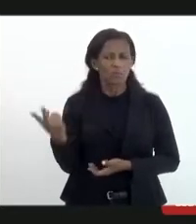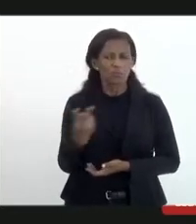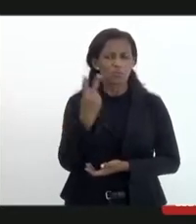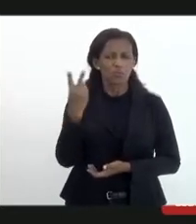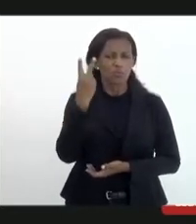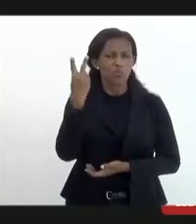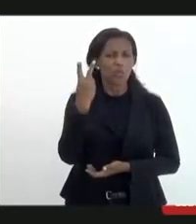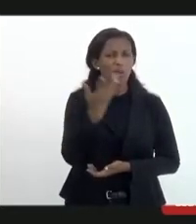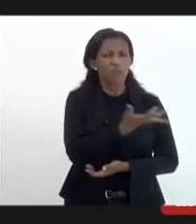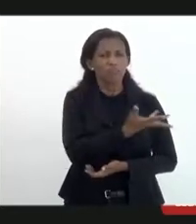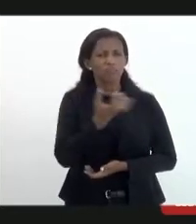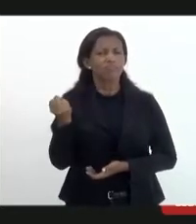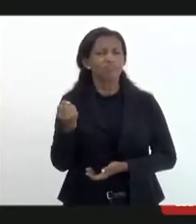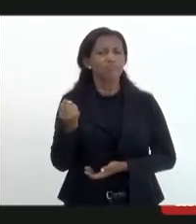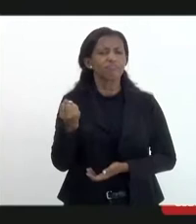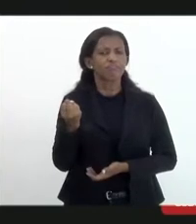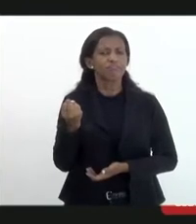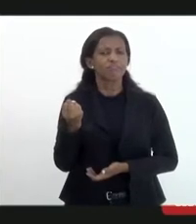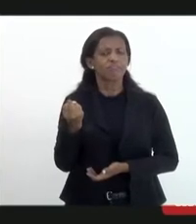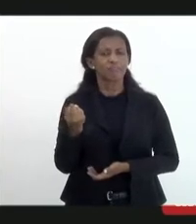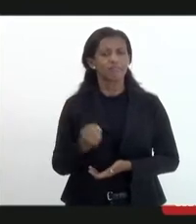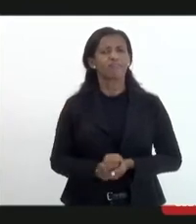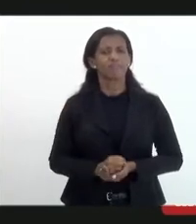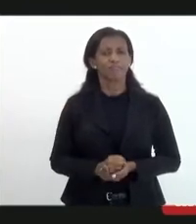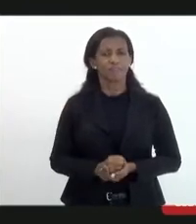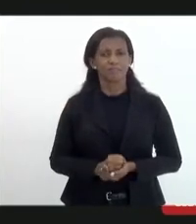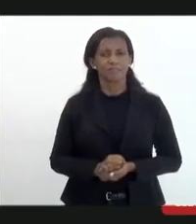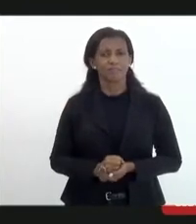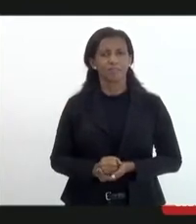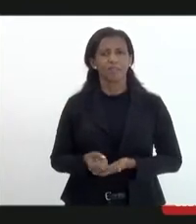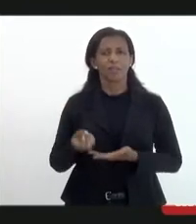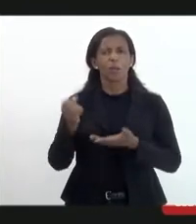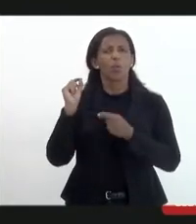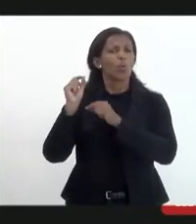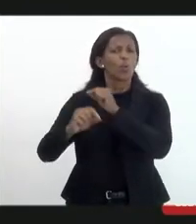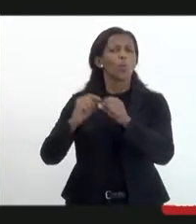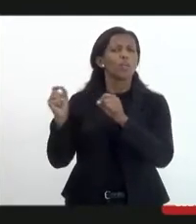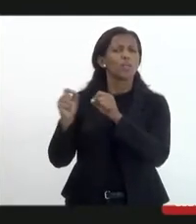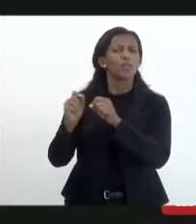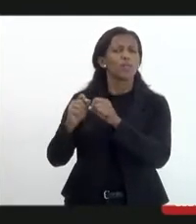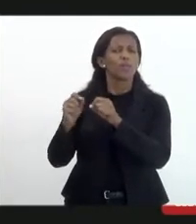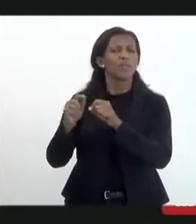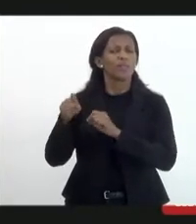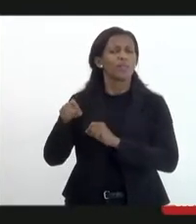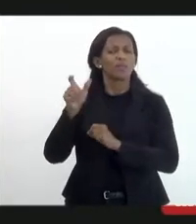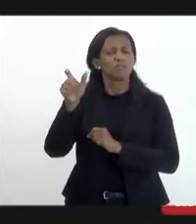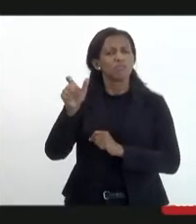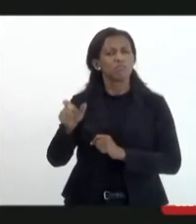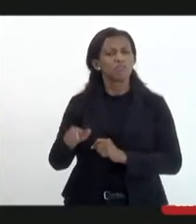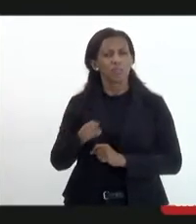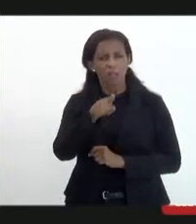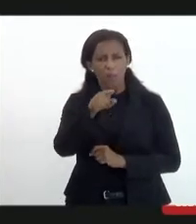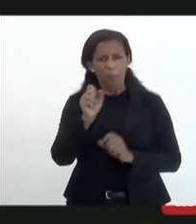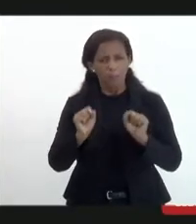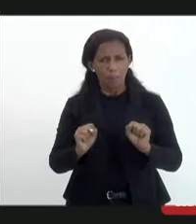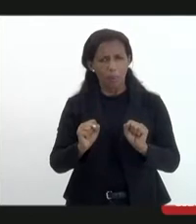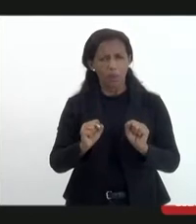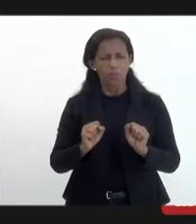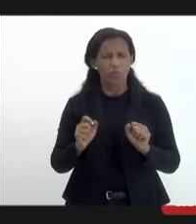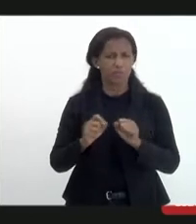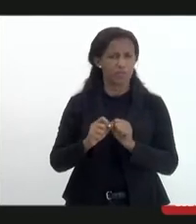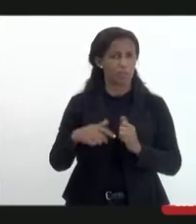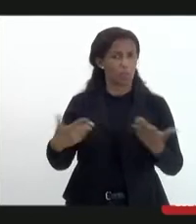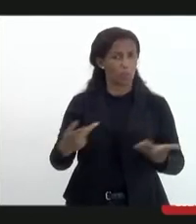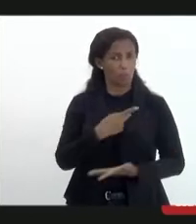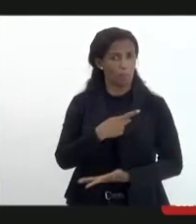concretamente recebidos a título de royalty, a destinação, a execução dessa rubrica. Vossa Excelência poderia formalizar, enquanto